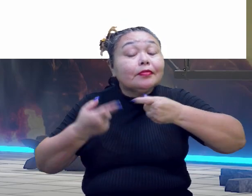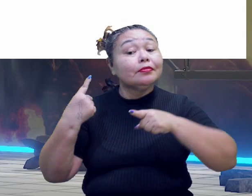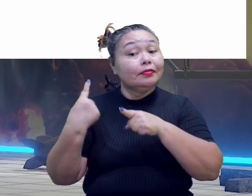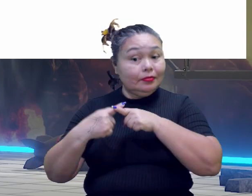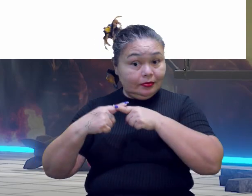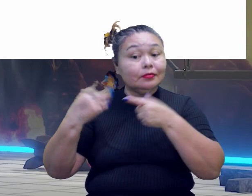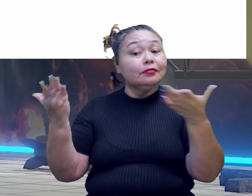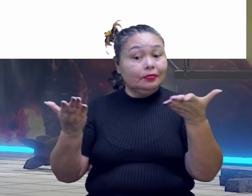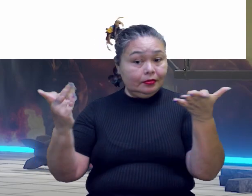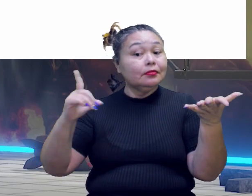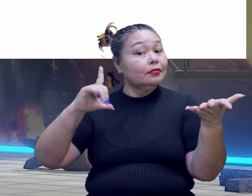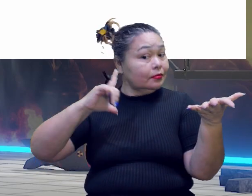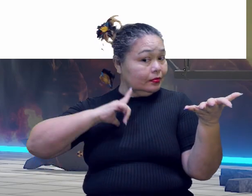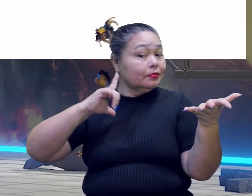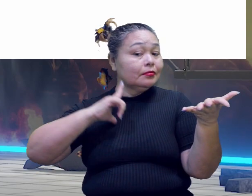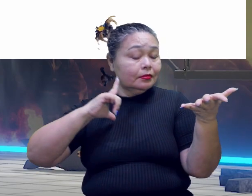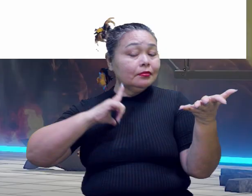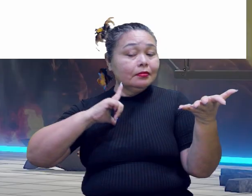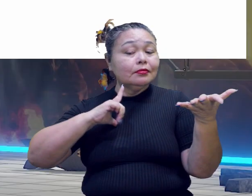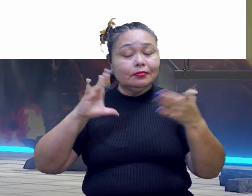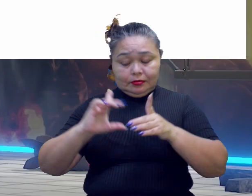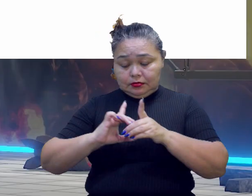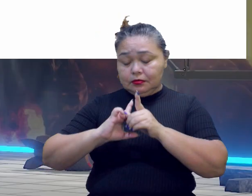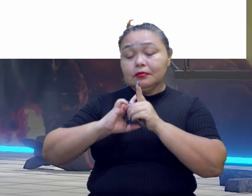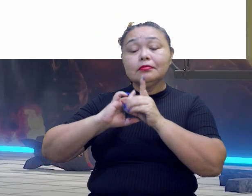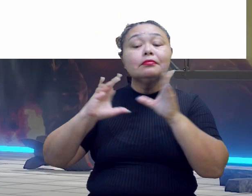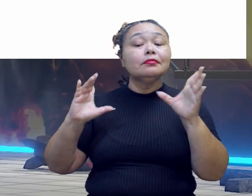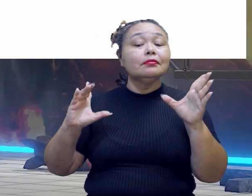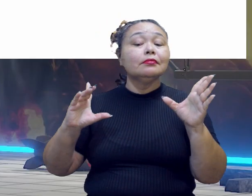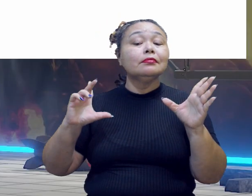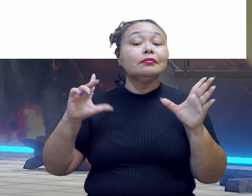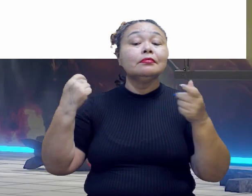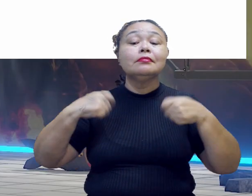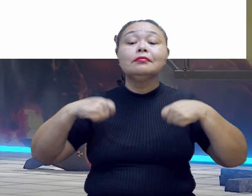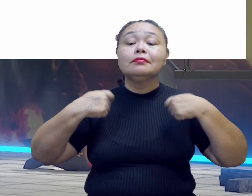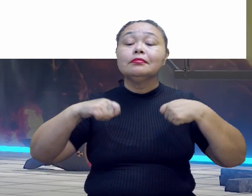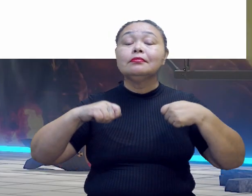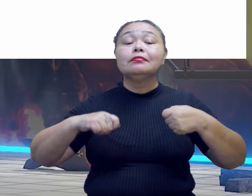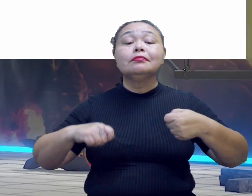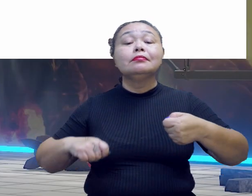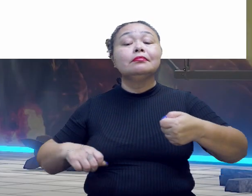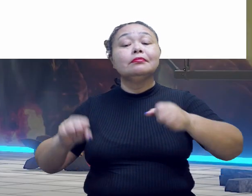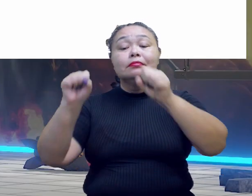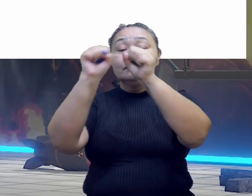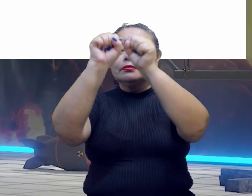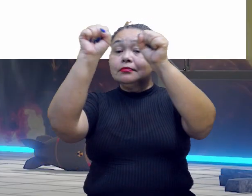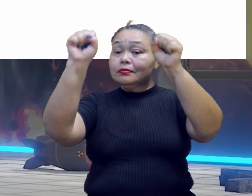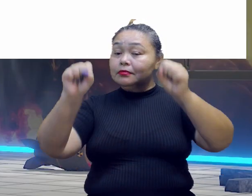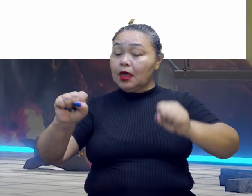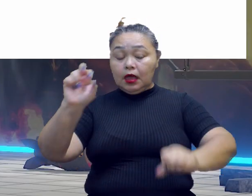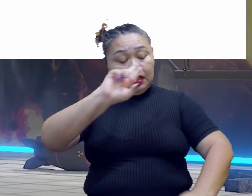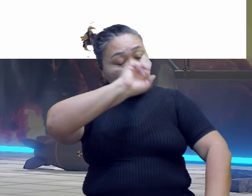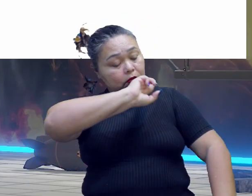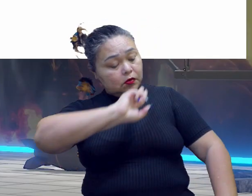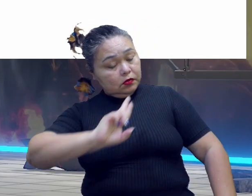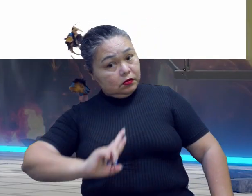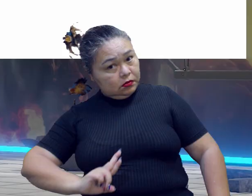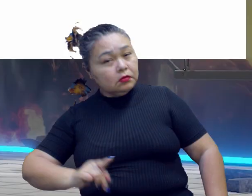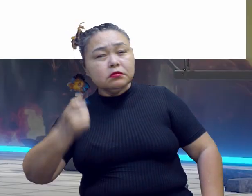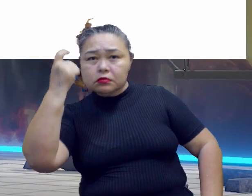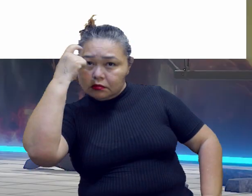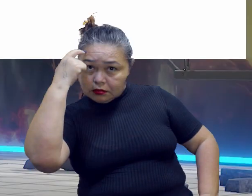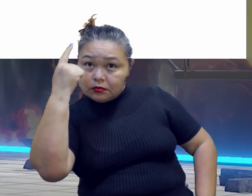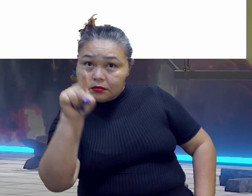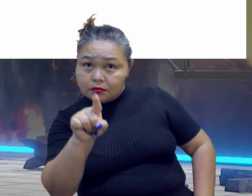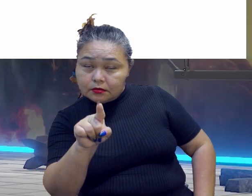Porque hoje, para a gente ter a democracia, é necessário ter o sistema republicano. Já pararam para